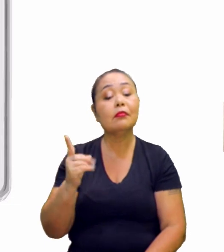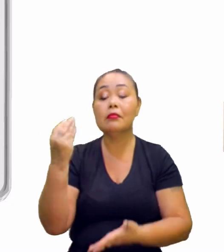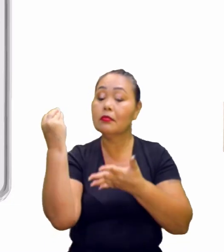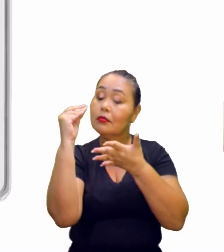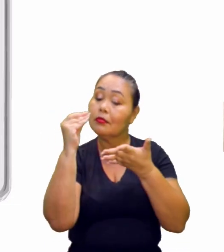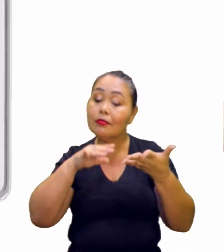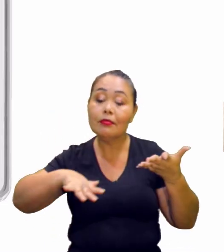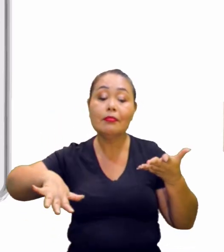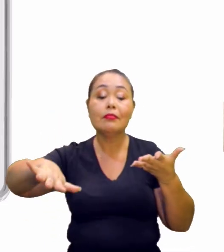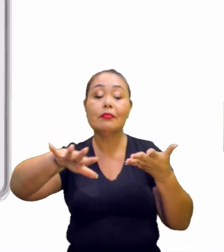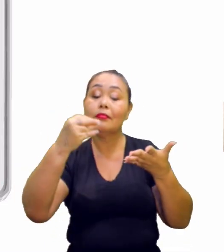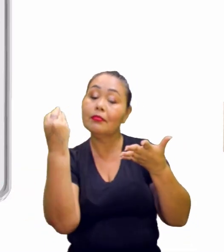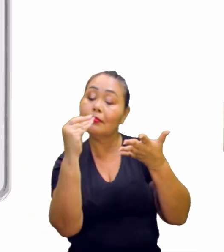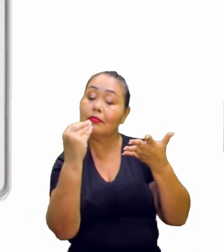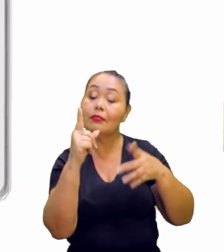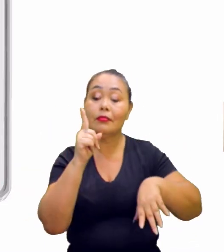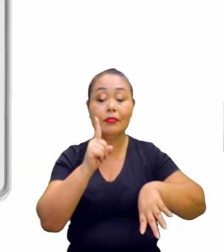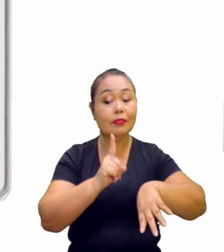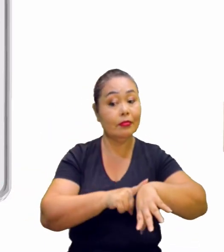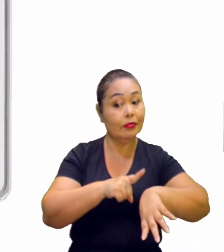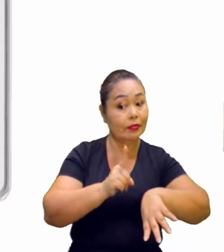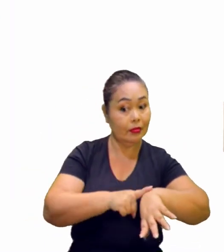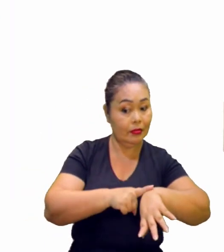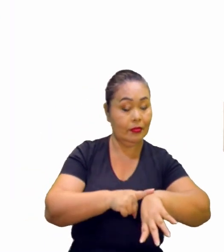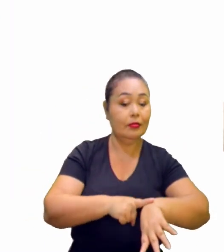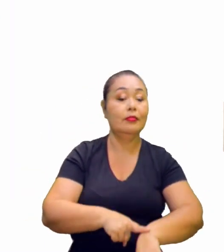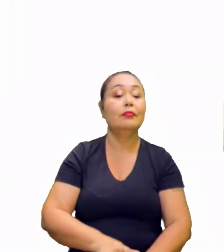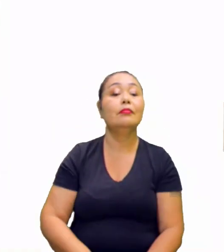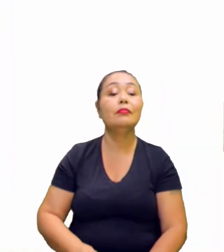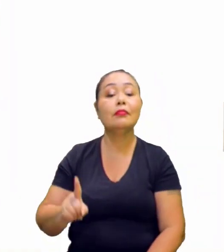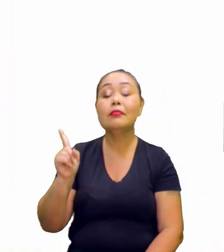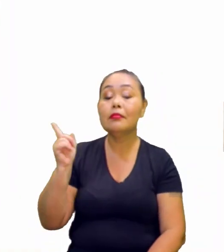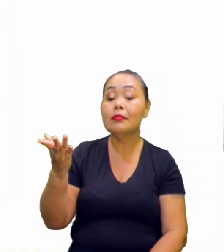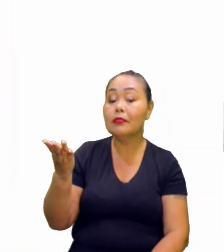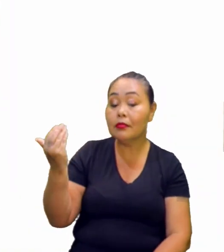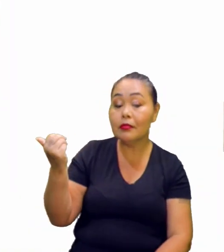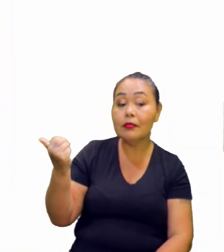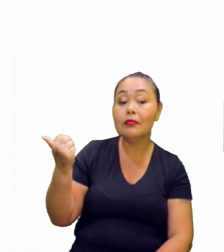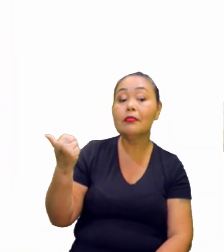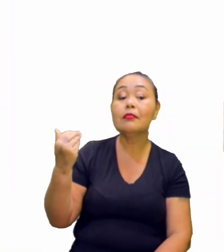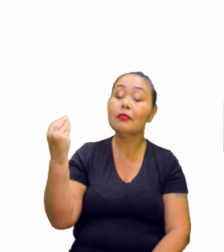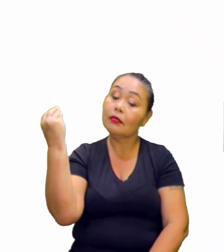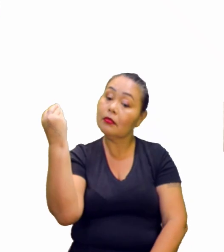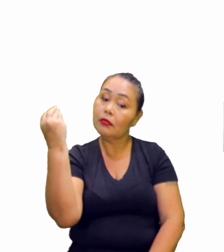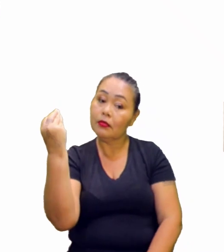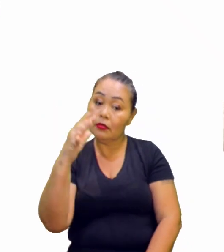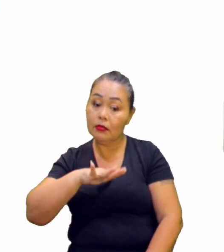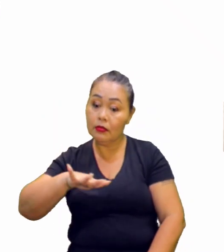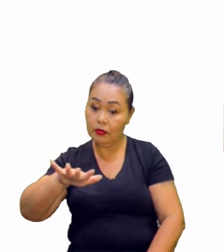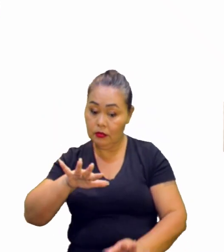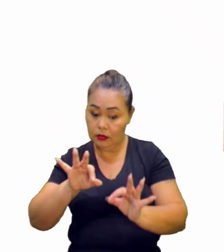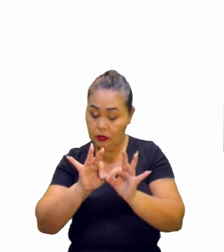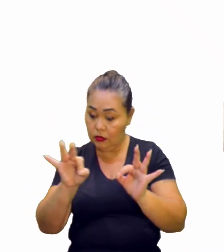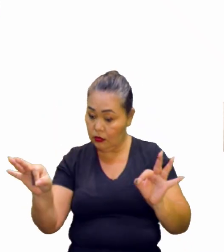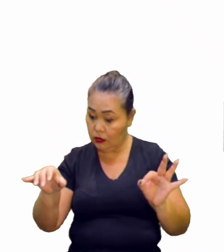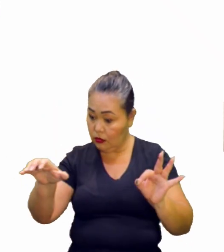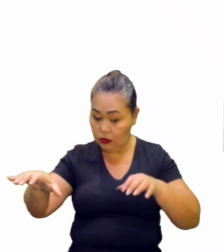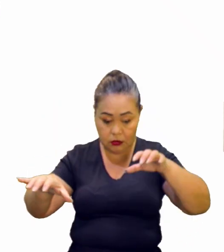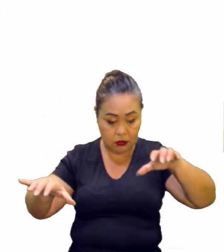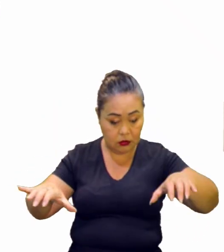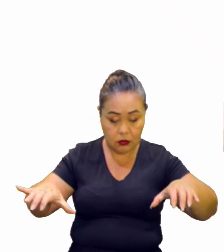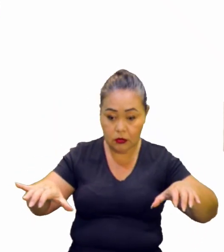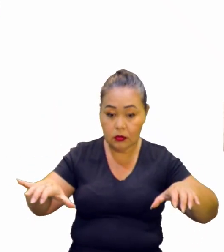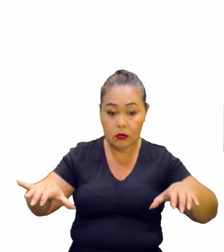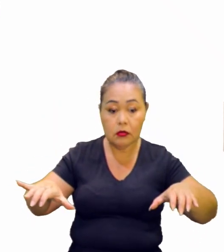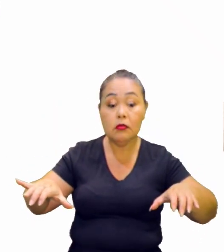no espaço e arranjo em relação ao tempo. Então, vamos lá. Em relação ao espaço, o arranjo no espaço,